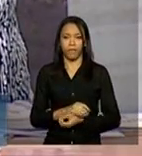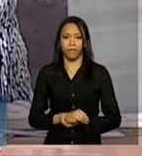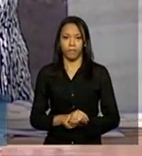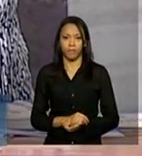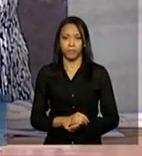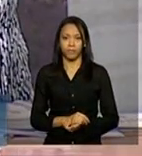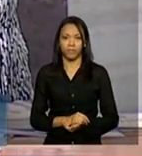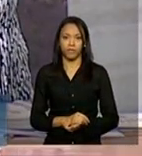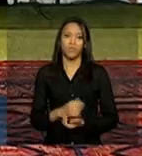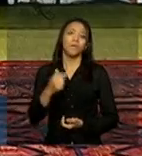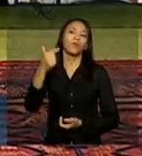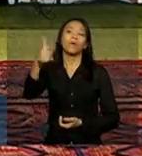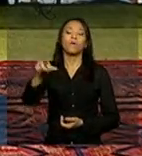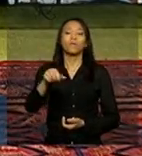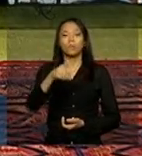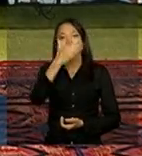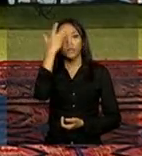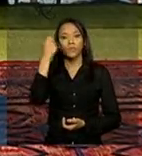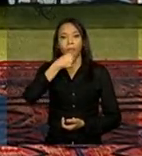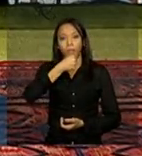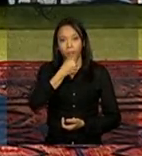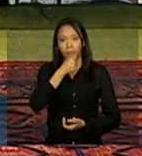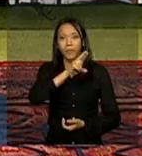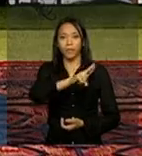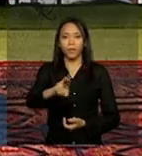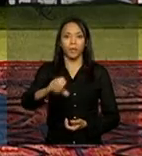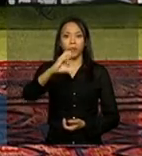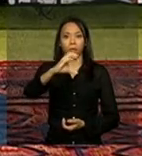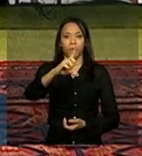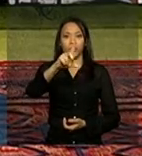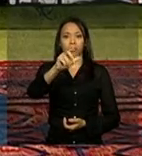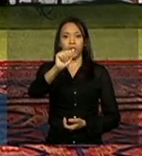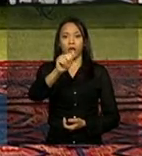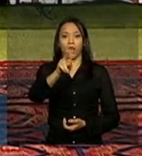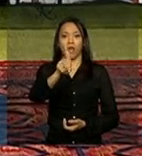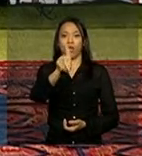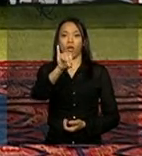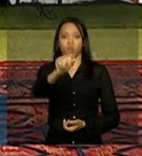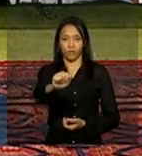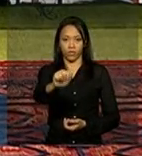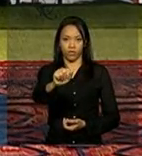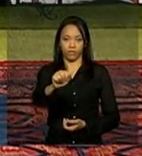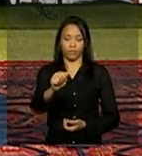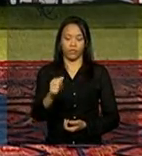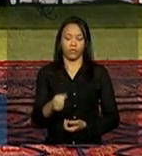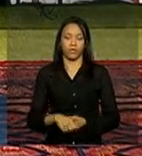Por favor, Cláudia Bontempo, da TV Globo.